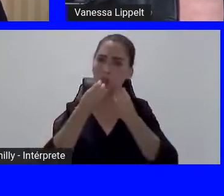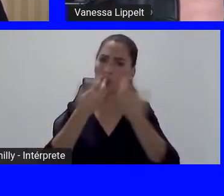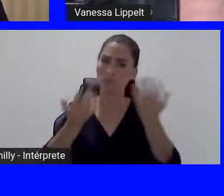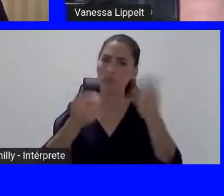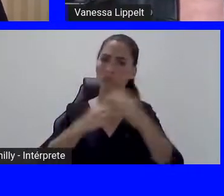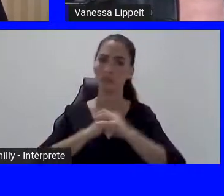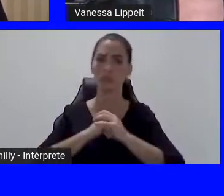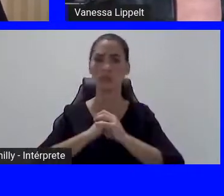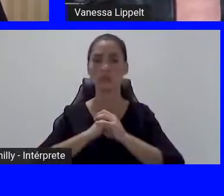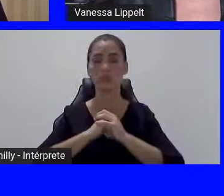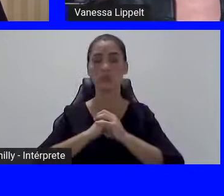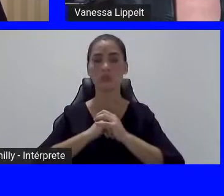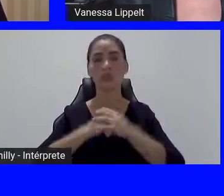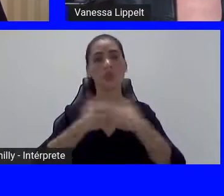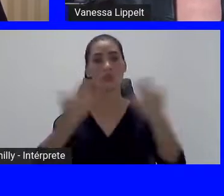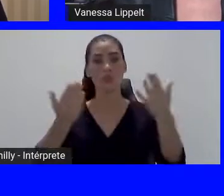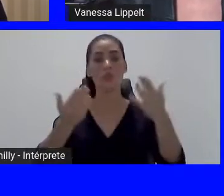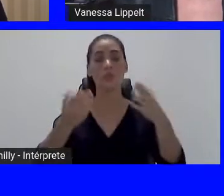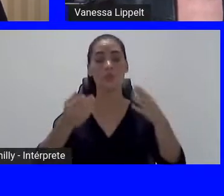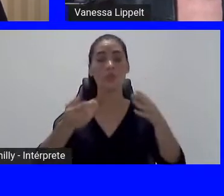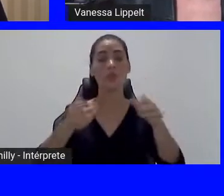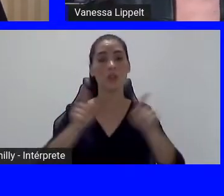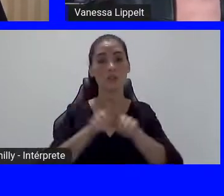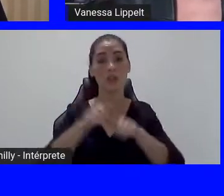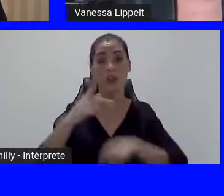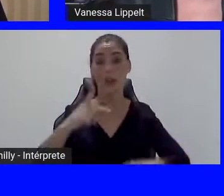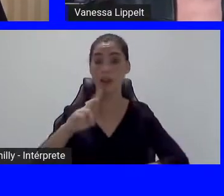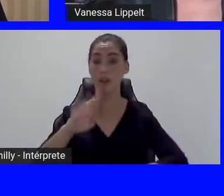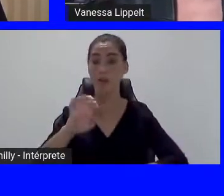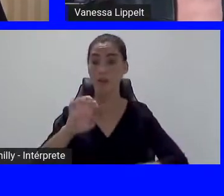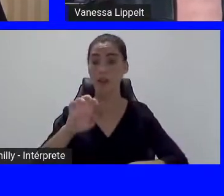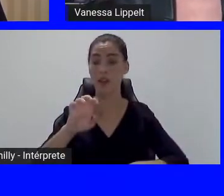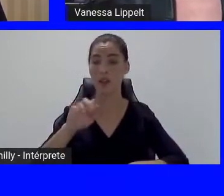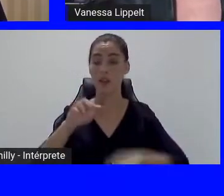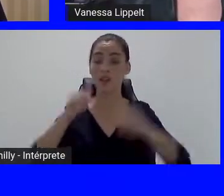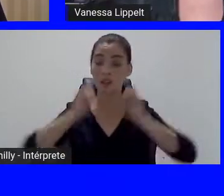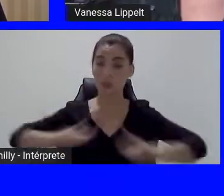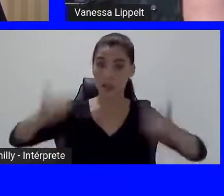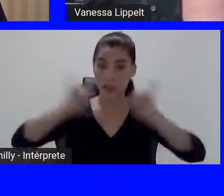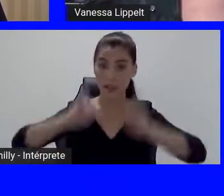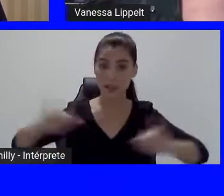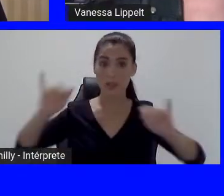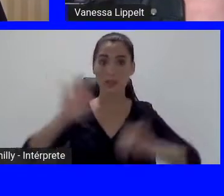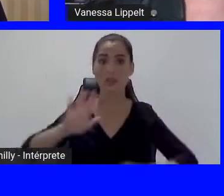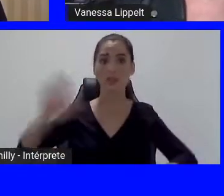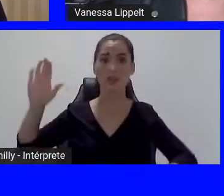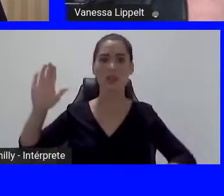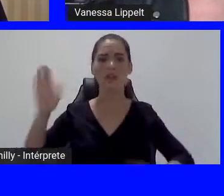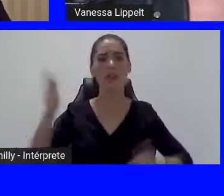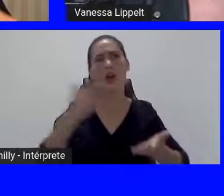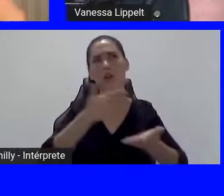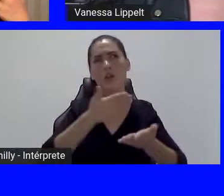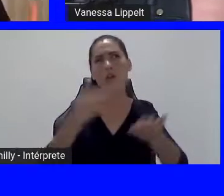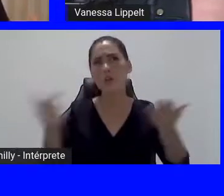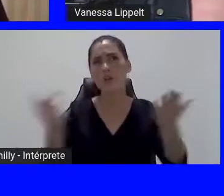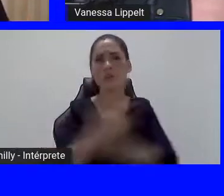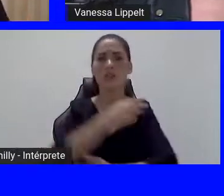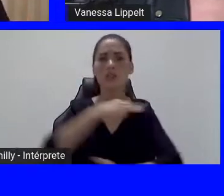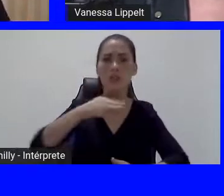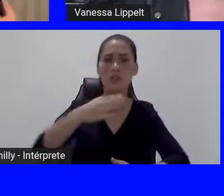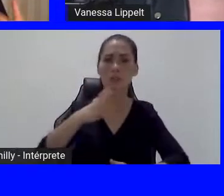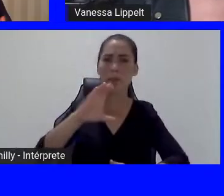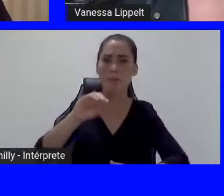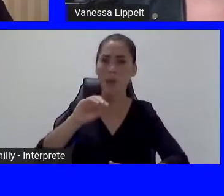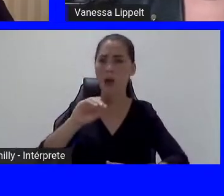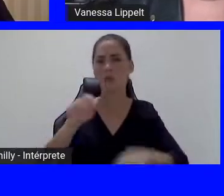Segundo, que a pré-campanha vai acontecer lá para final de março, início de abril. E sim, o Centro